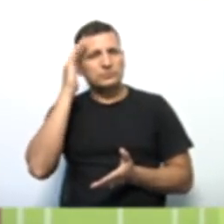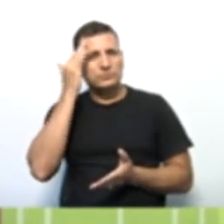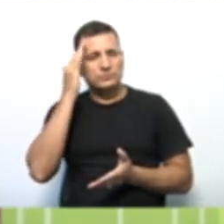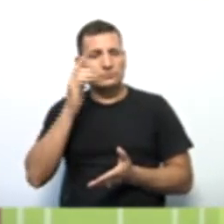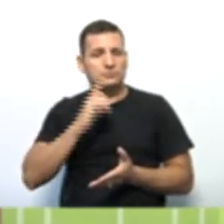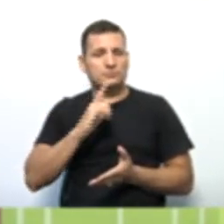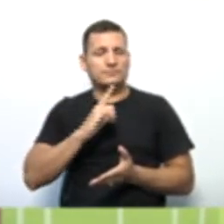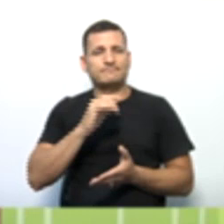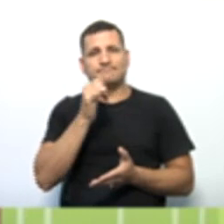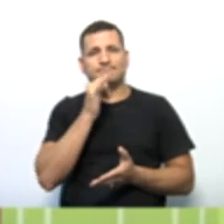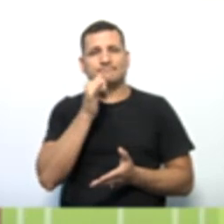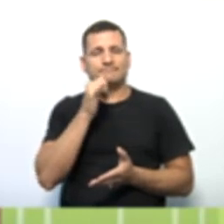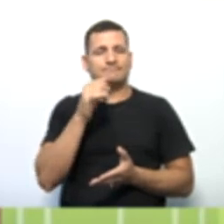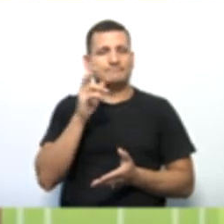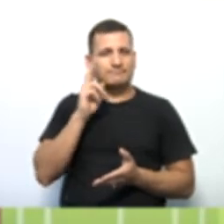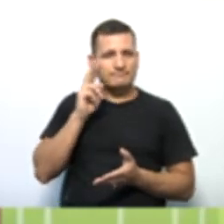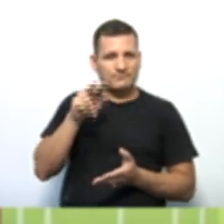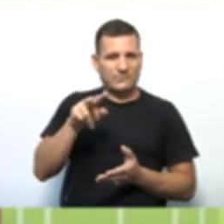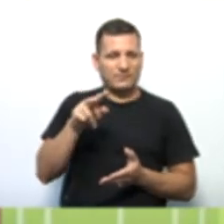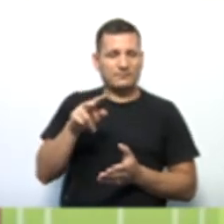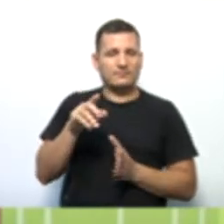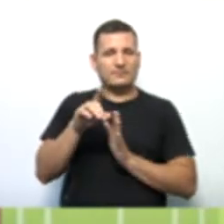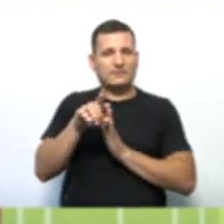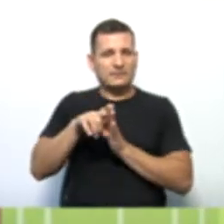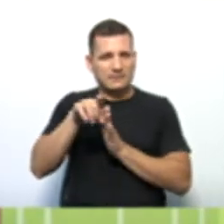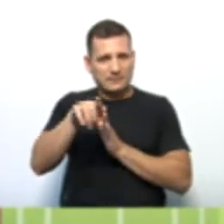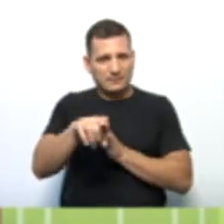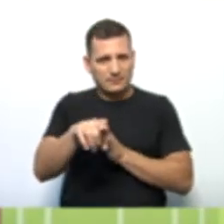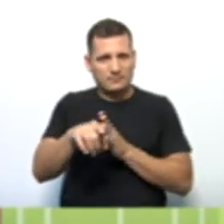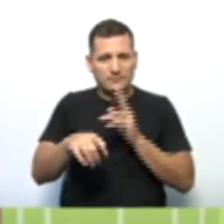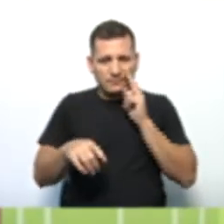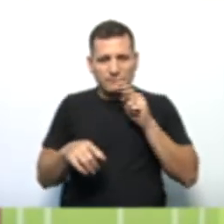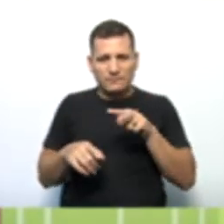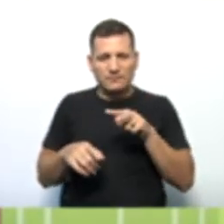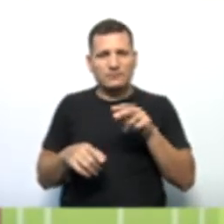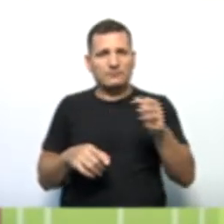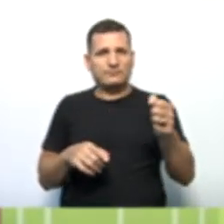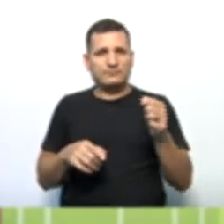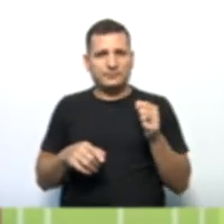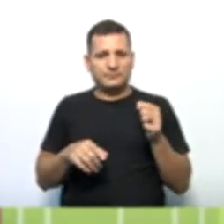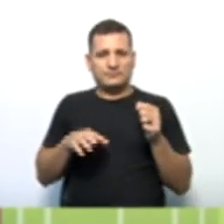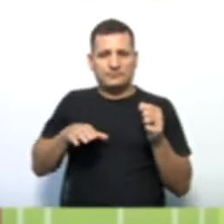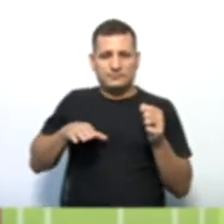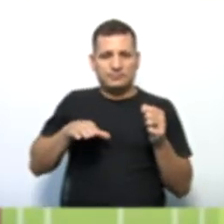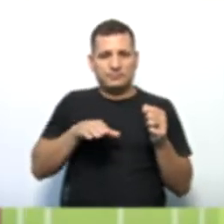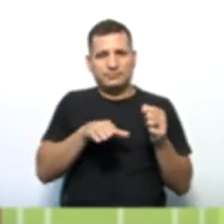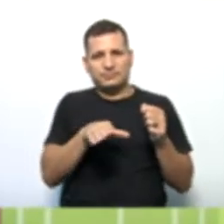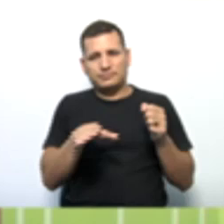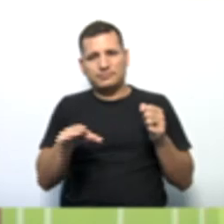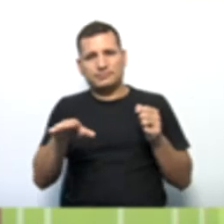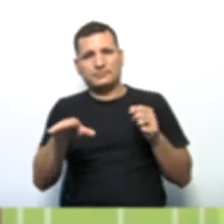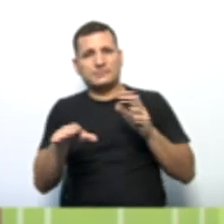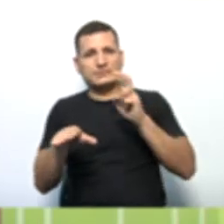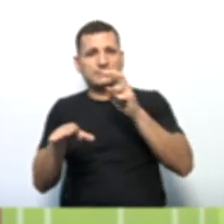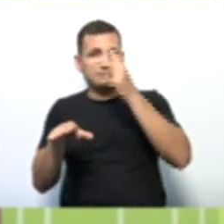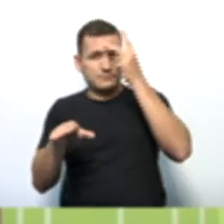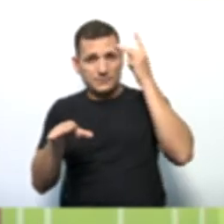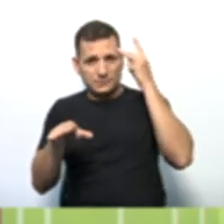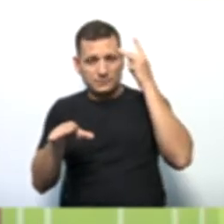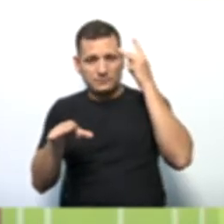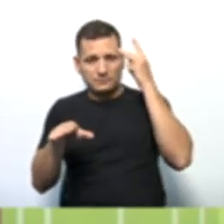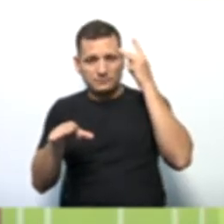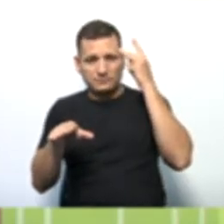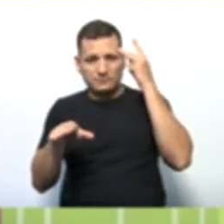hora de olhar o dilema do trem, optaria por desviar o trem na direção de 5 pessoas. Porque no nosso